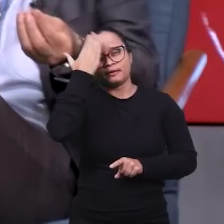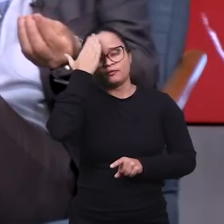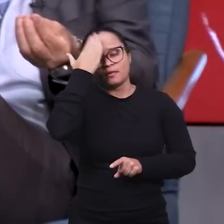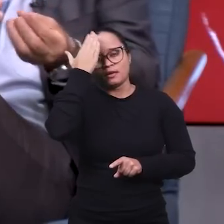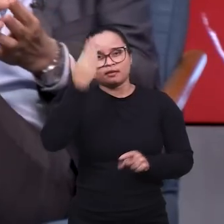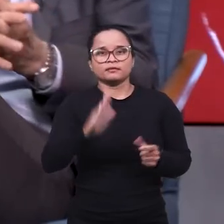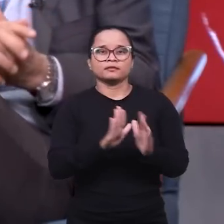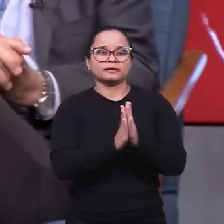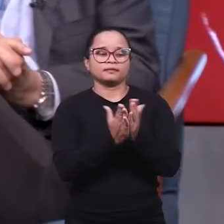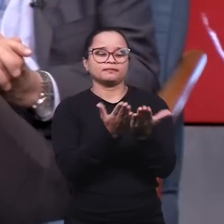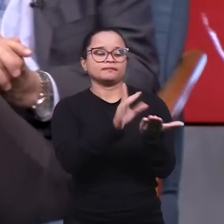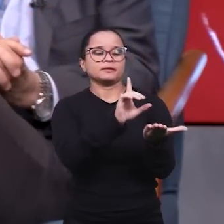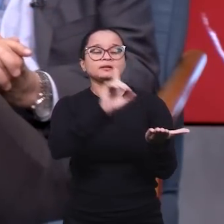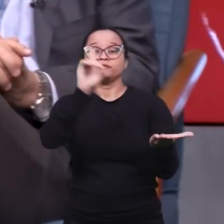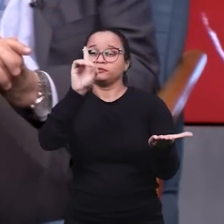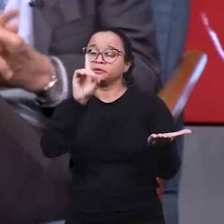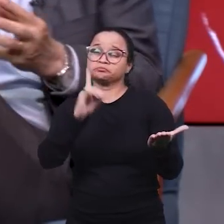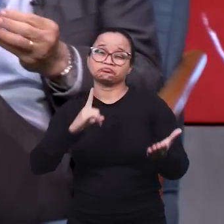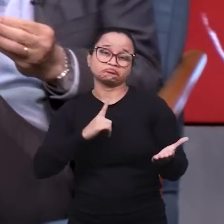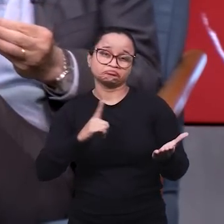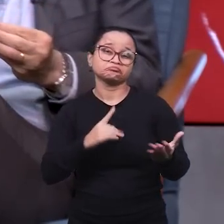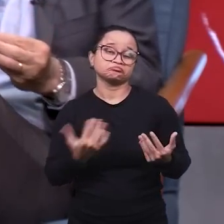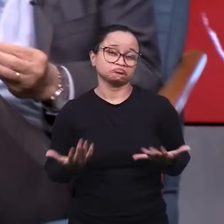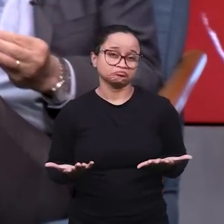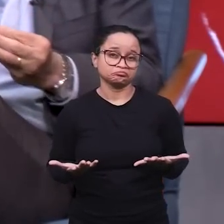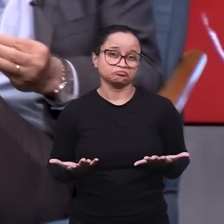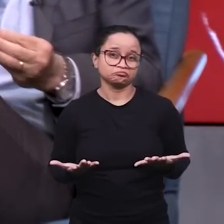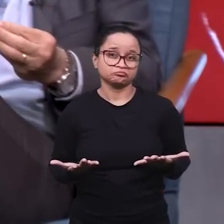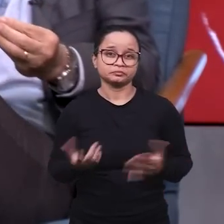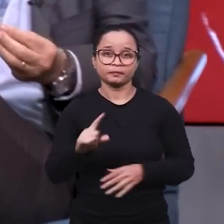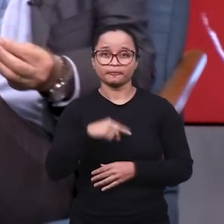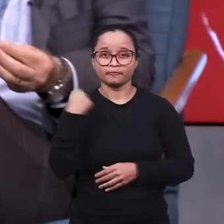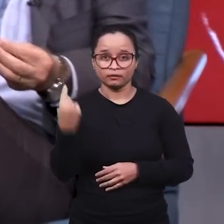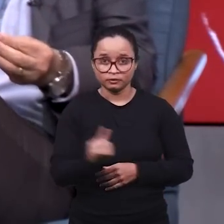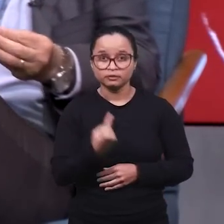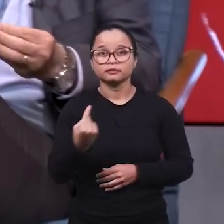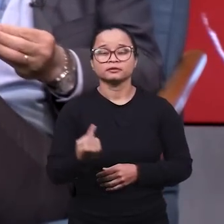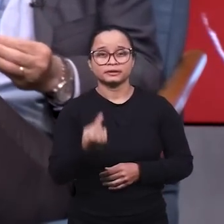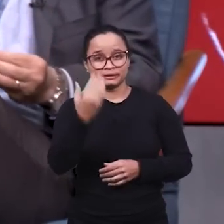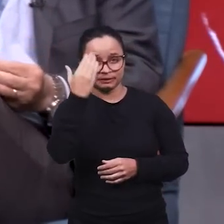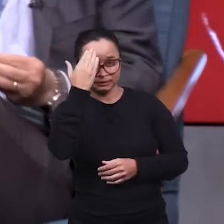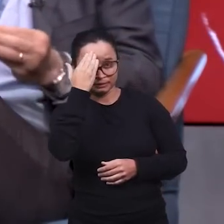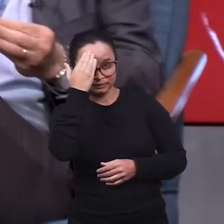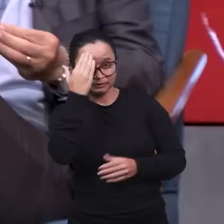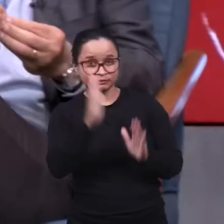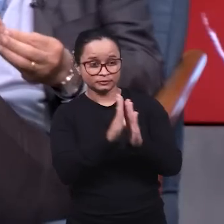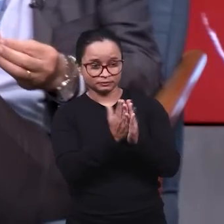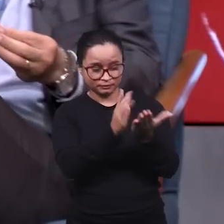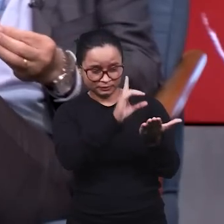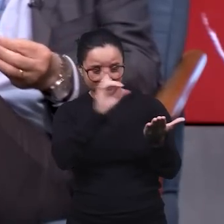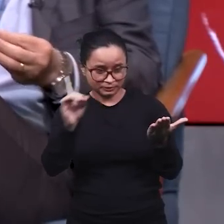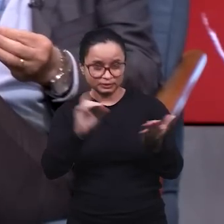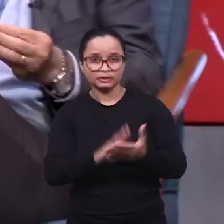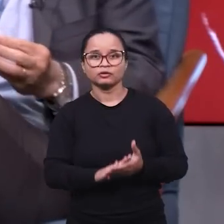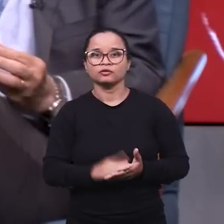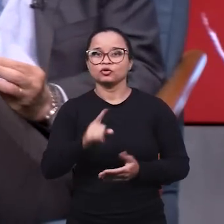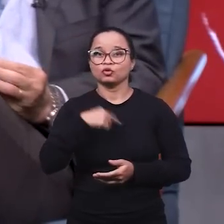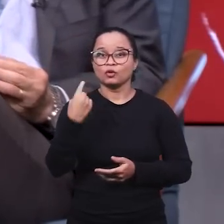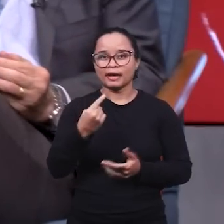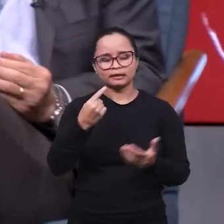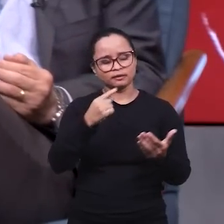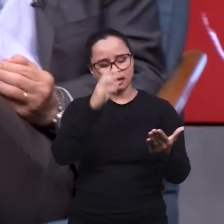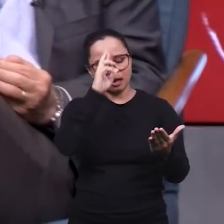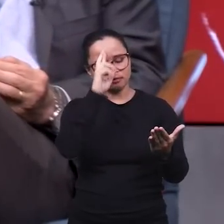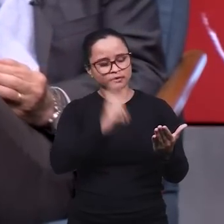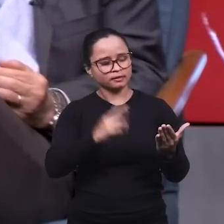interpretação da Bíblia. Então, quando nós interpretamos a Bíblia, quando nós raciocinamos em cima da Bíblia,